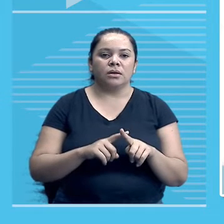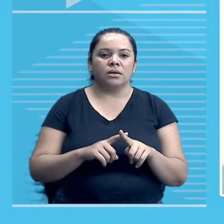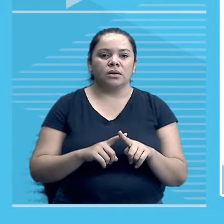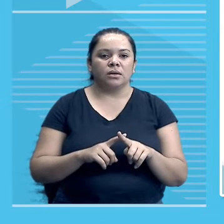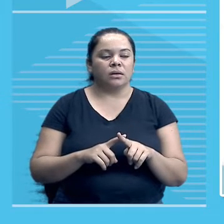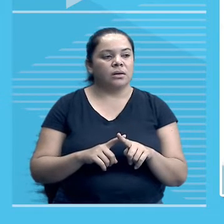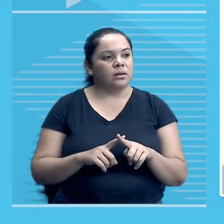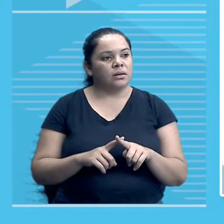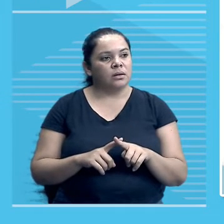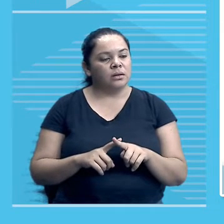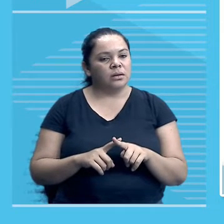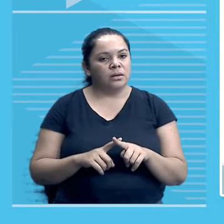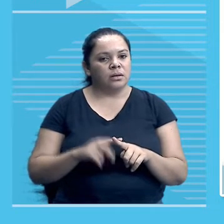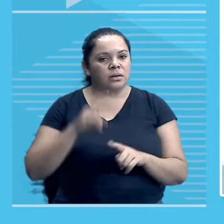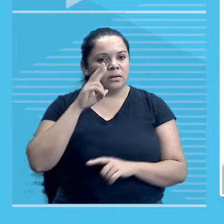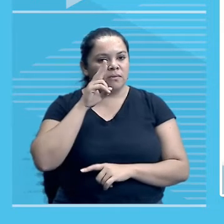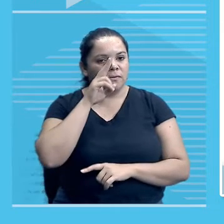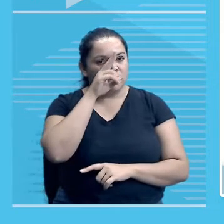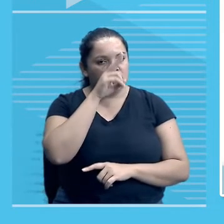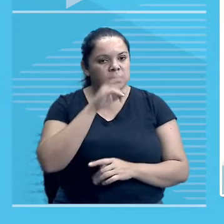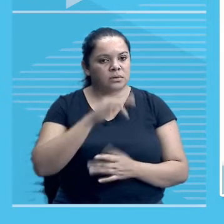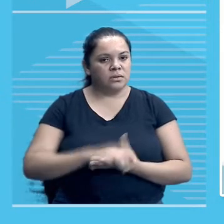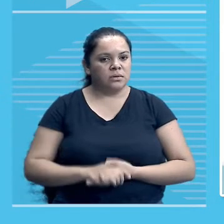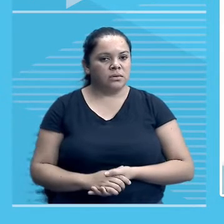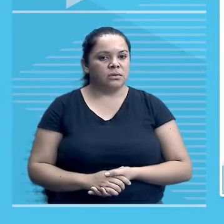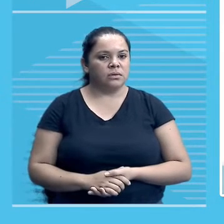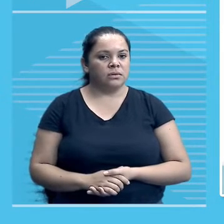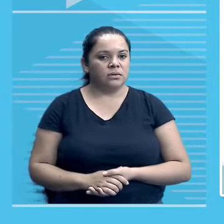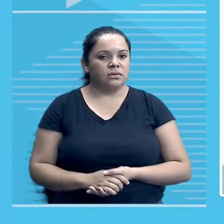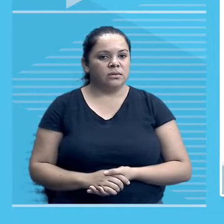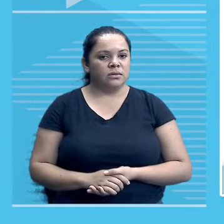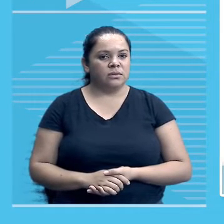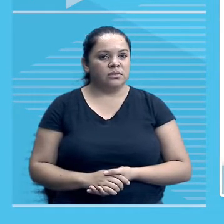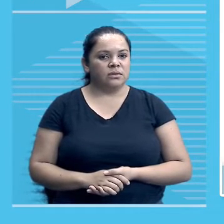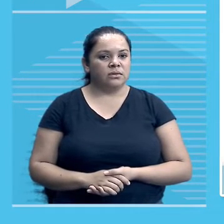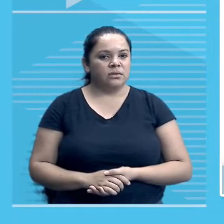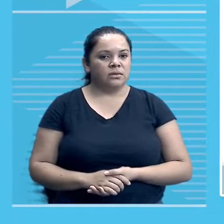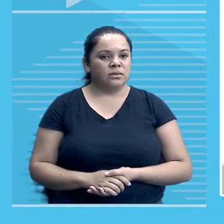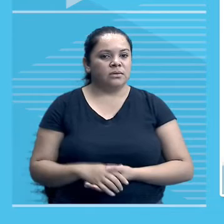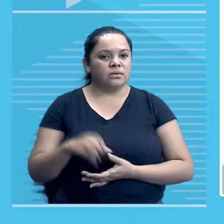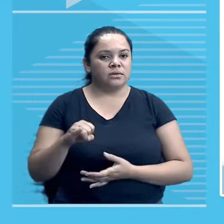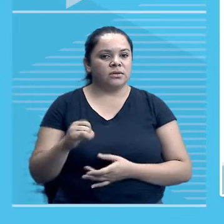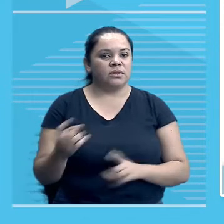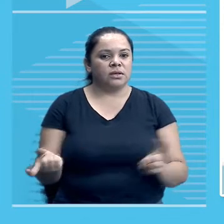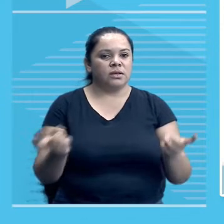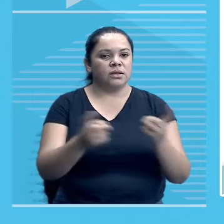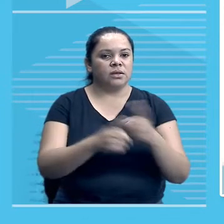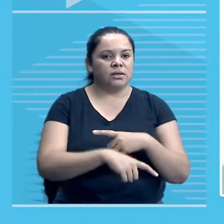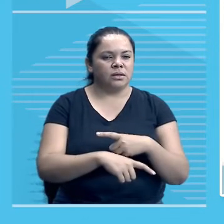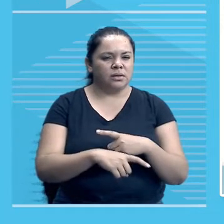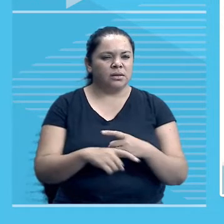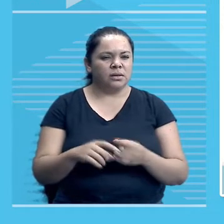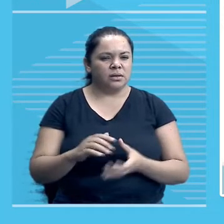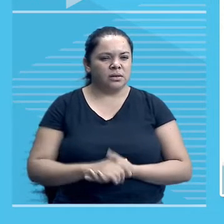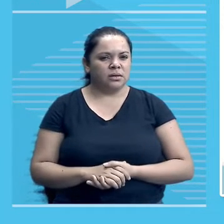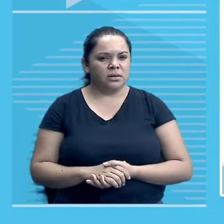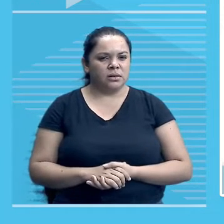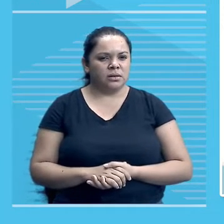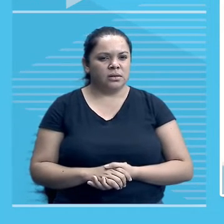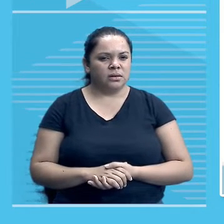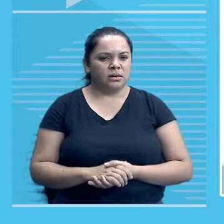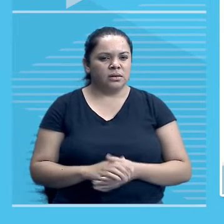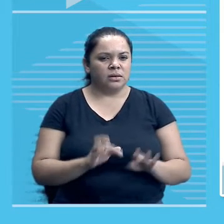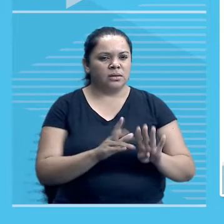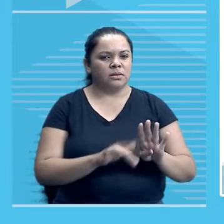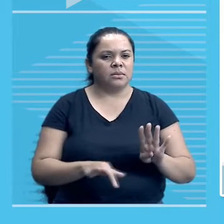Da mesma forma que eu tiver aqui, pessoal, olha só. Se for o contrário, agora se a base for fraca e